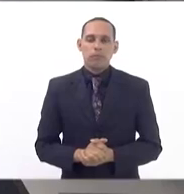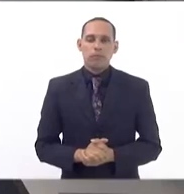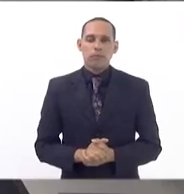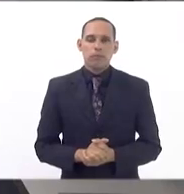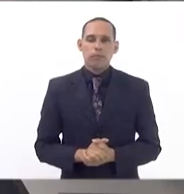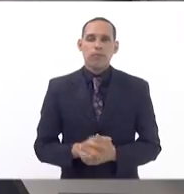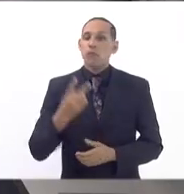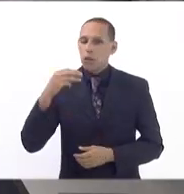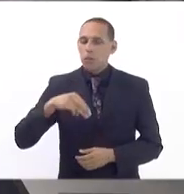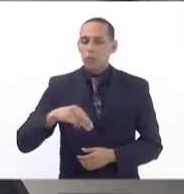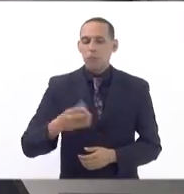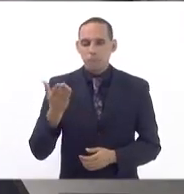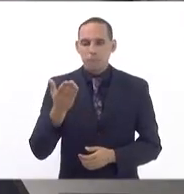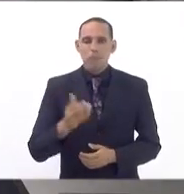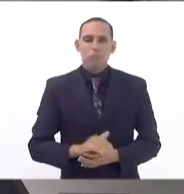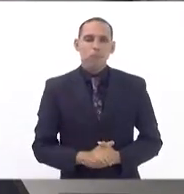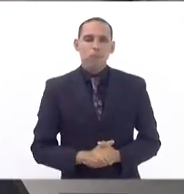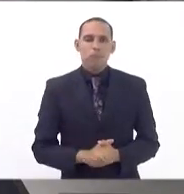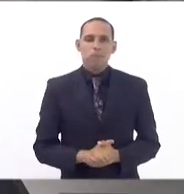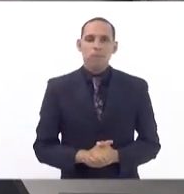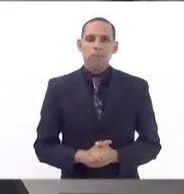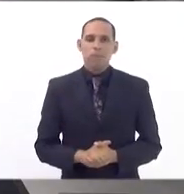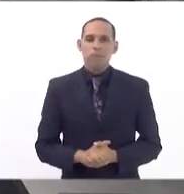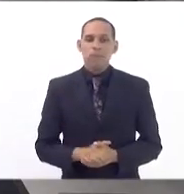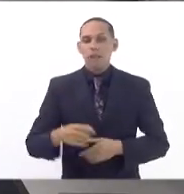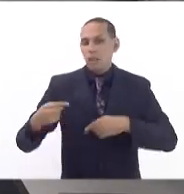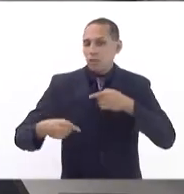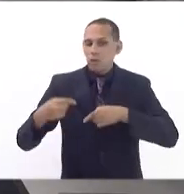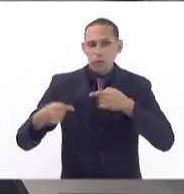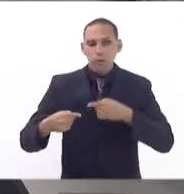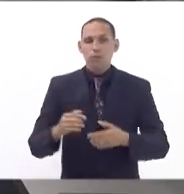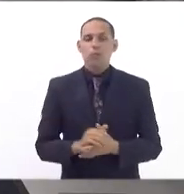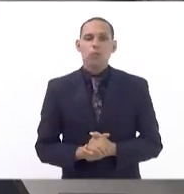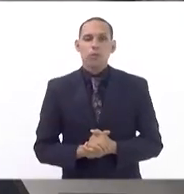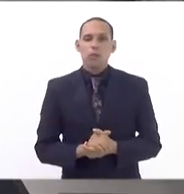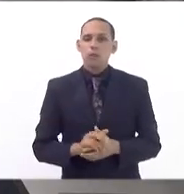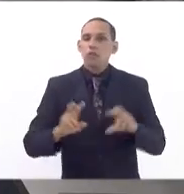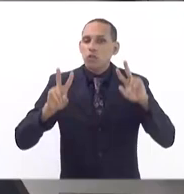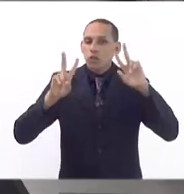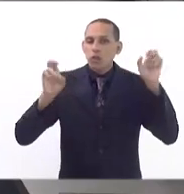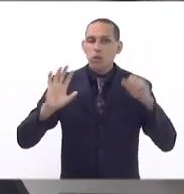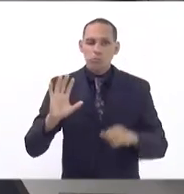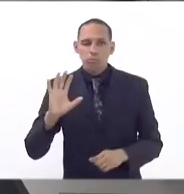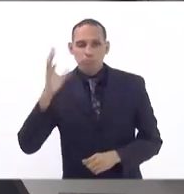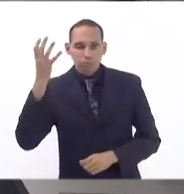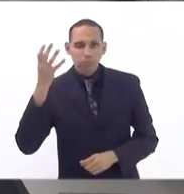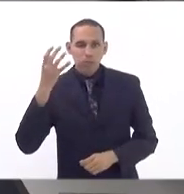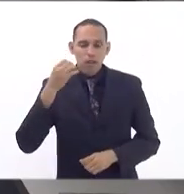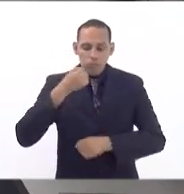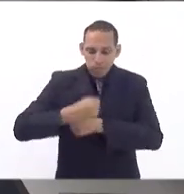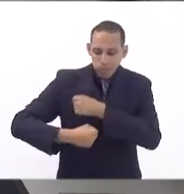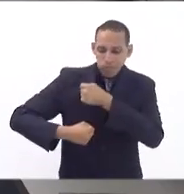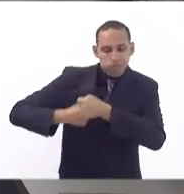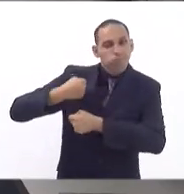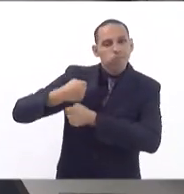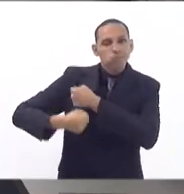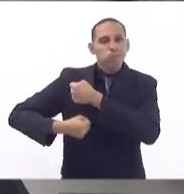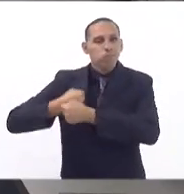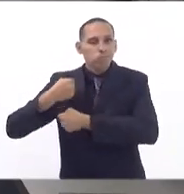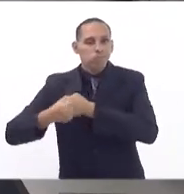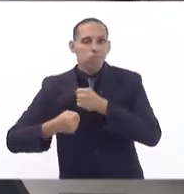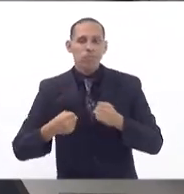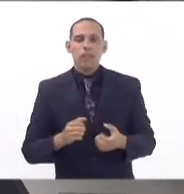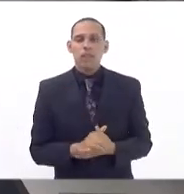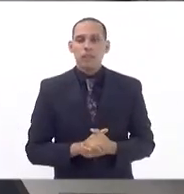dois minutos é porque a discussão de assembleias dos acidentes que tiveram longo dos anos em relação à questão